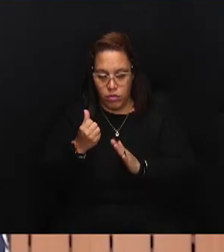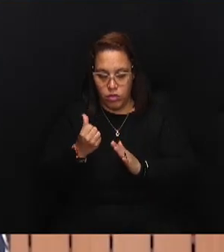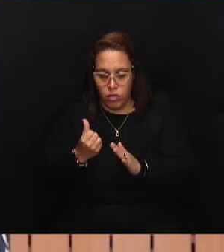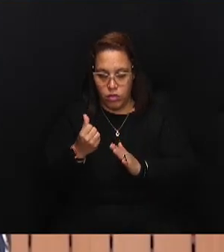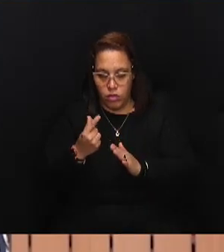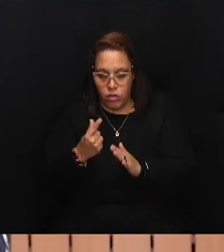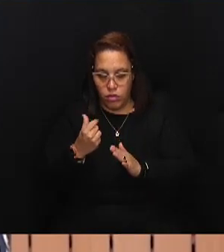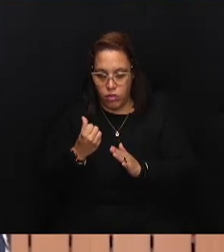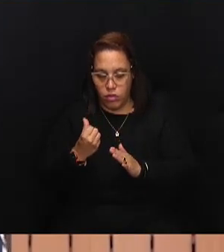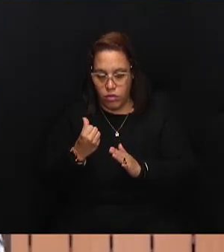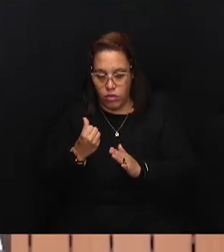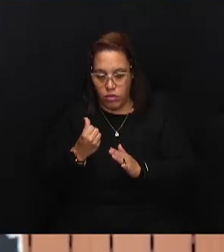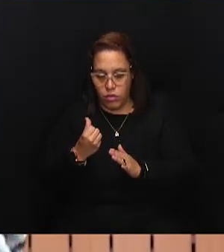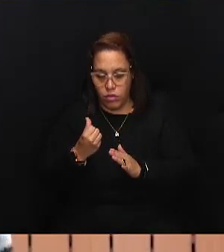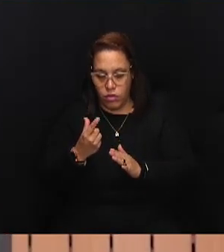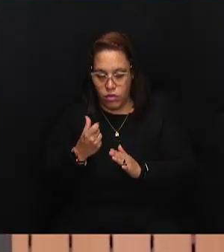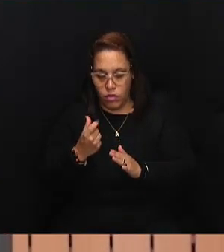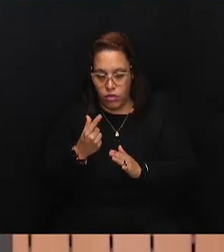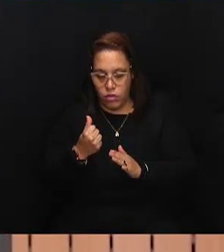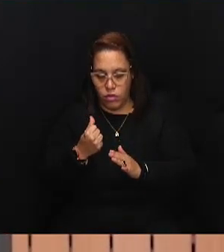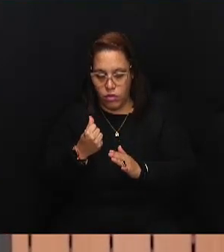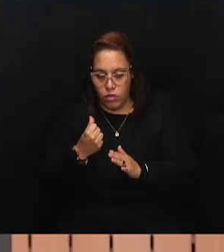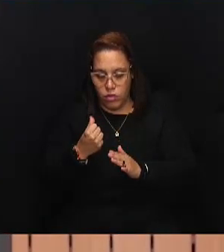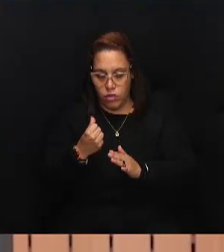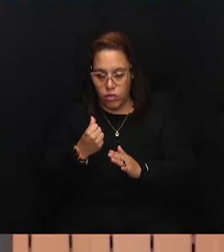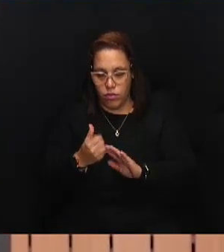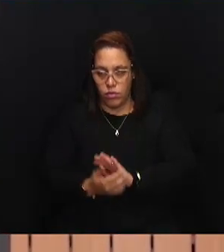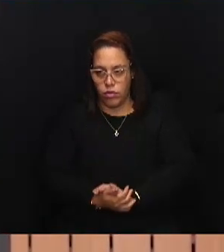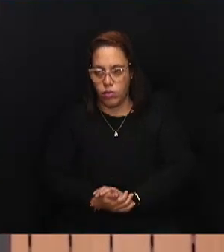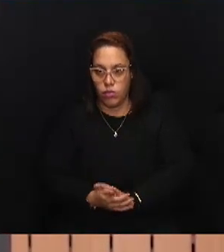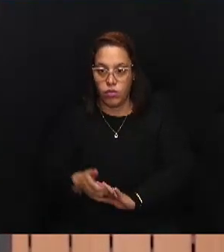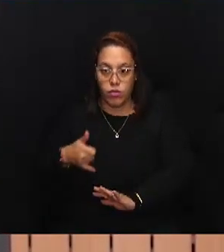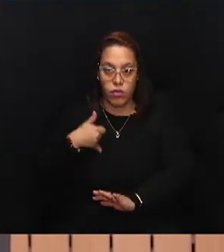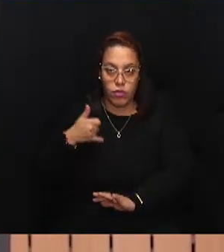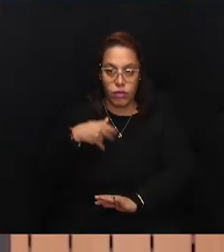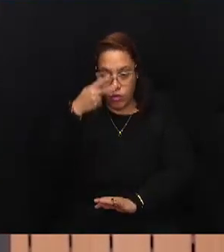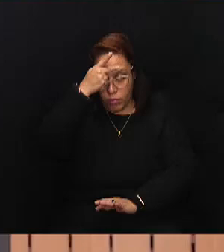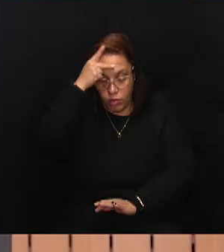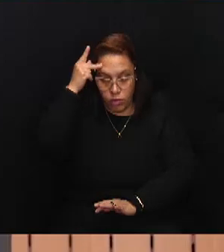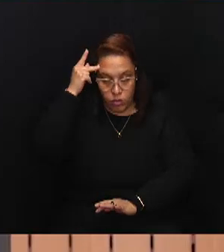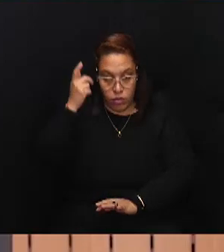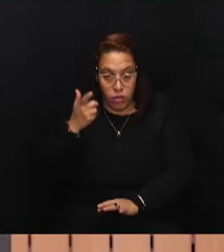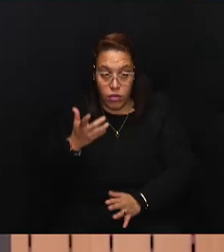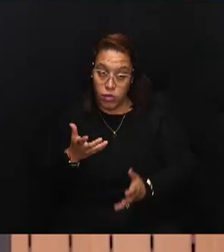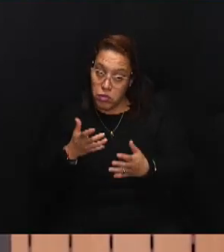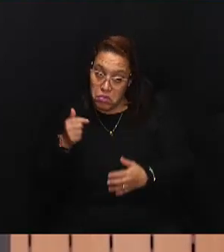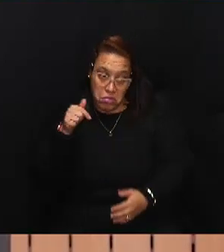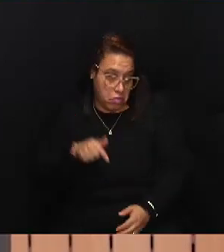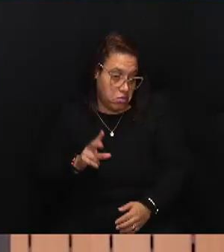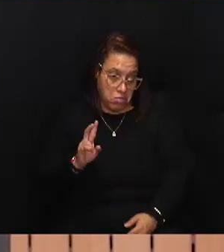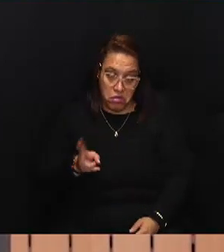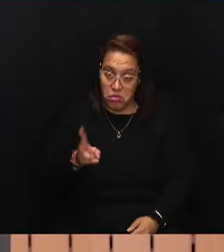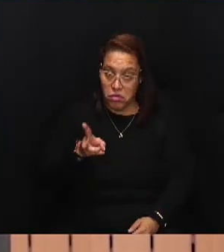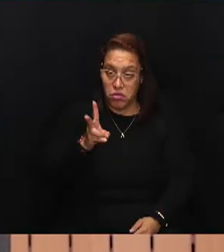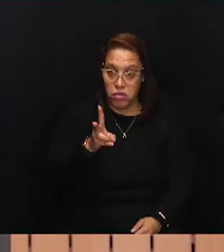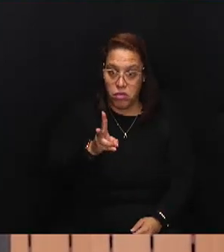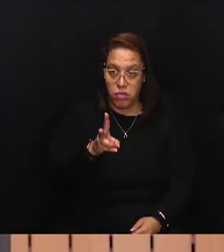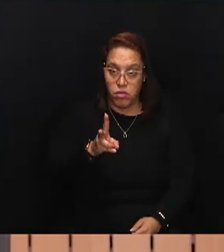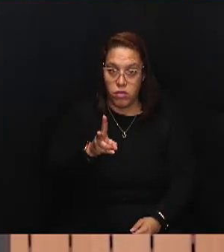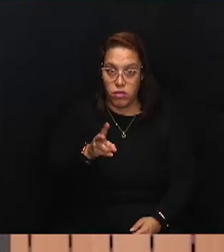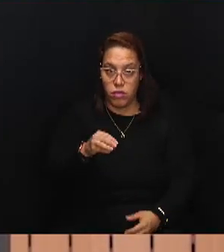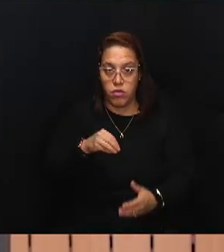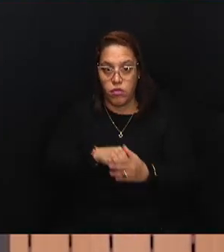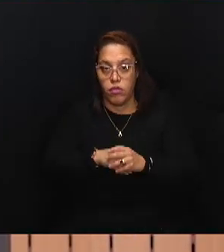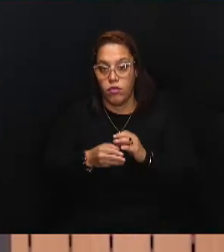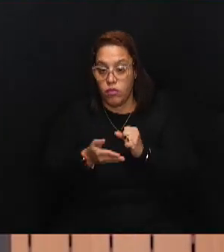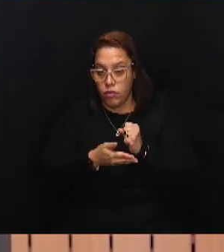ações, né? Até, aí a gente fala até a idade que a pessoa quiser estar ali frequentando. Isso é dentro da